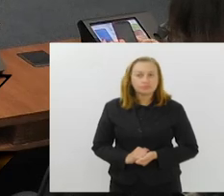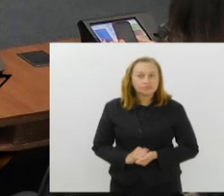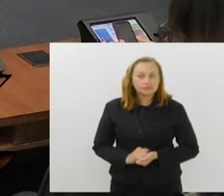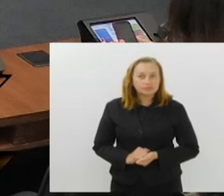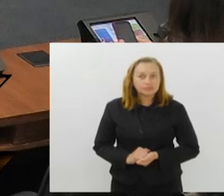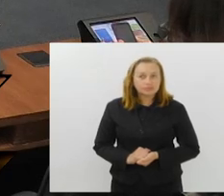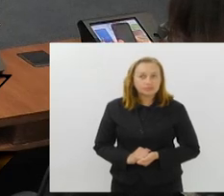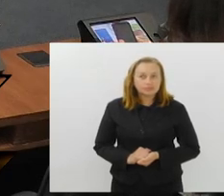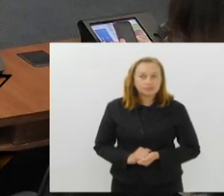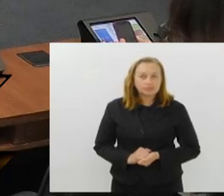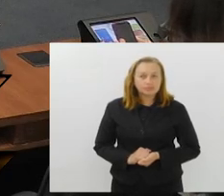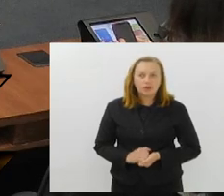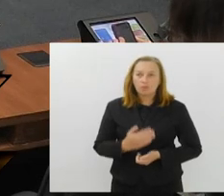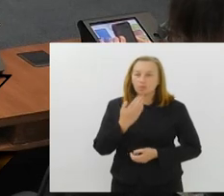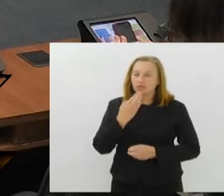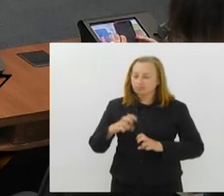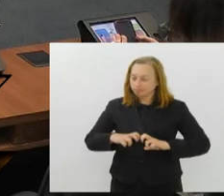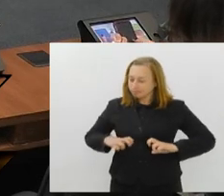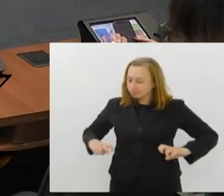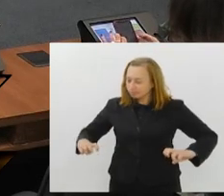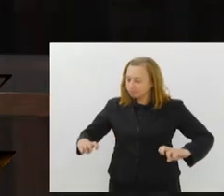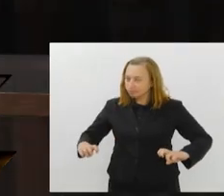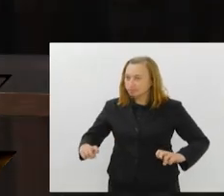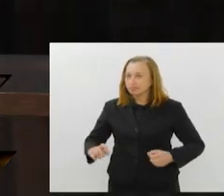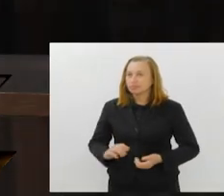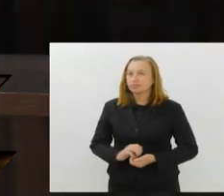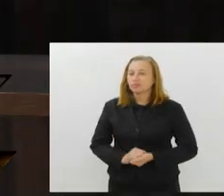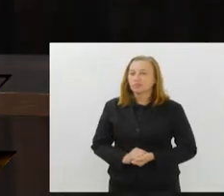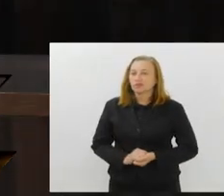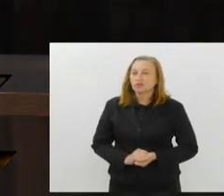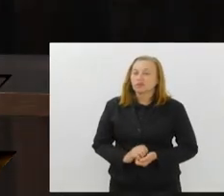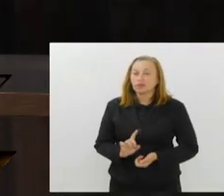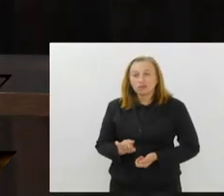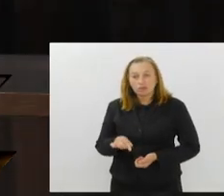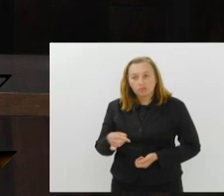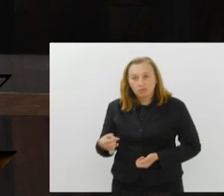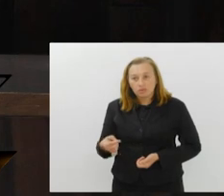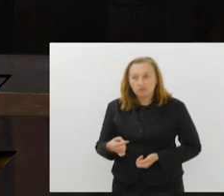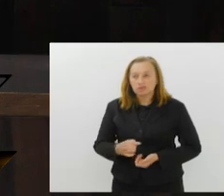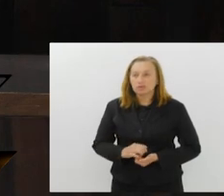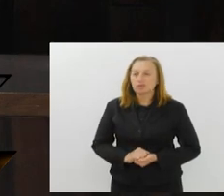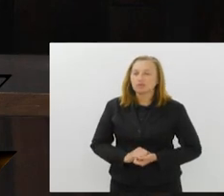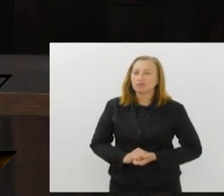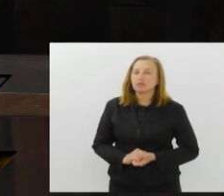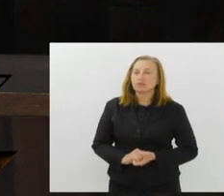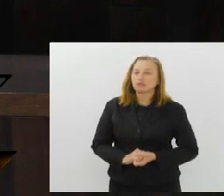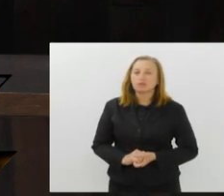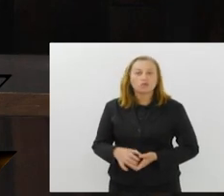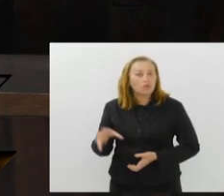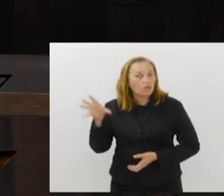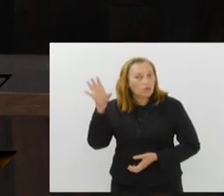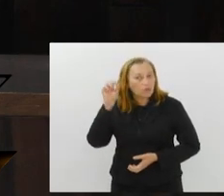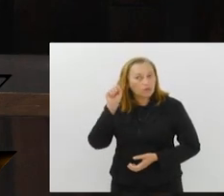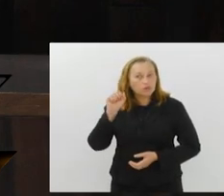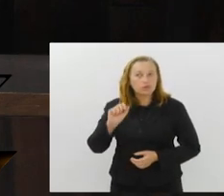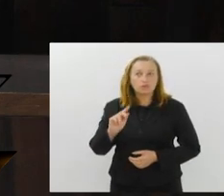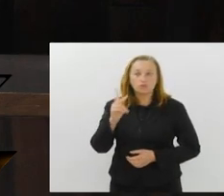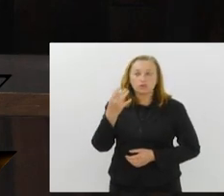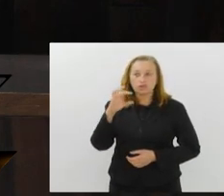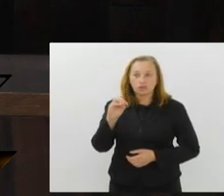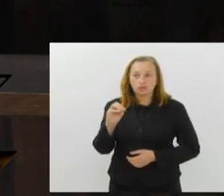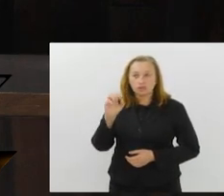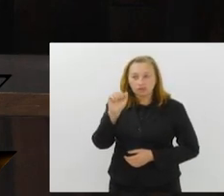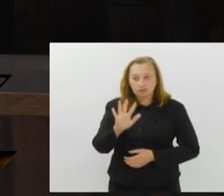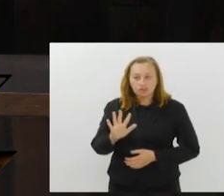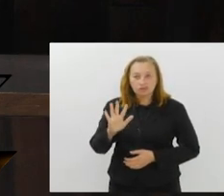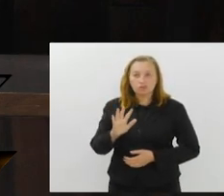vamos compor a mesa de Honra e logo em seguida vamos ouvir hino nacional e